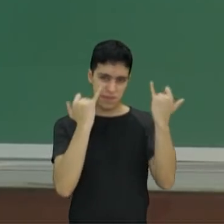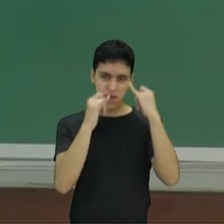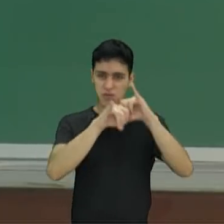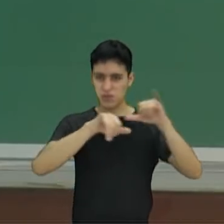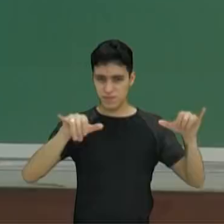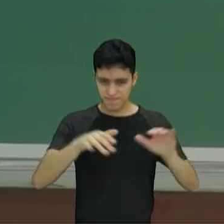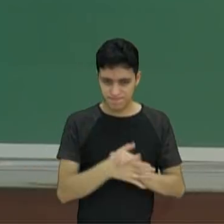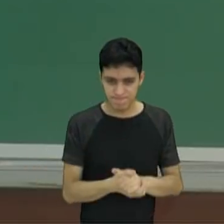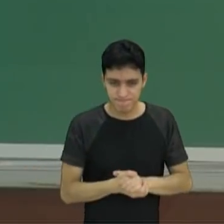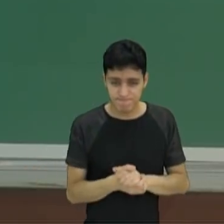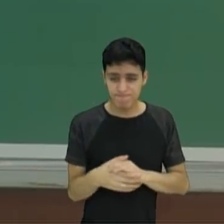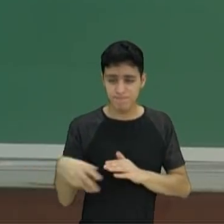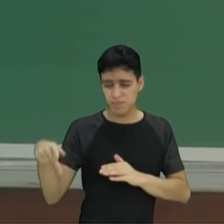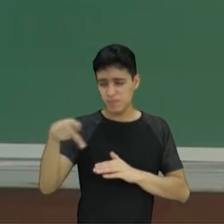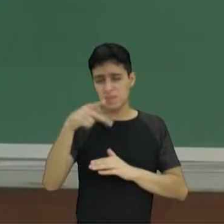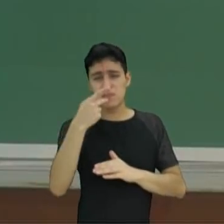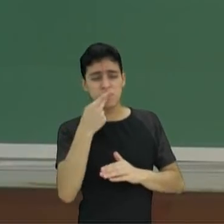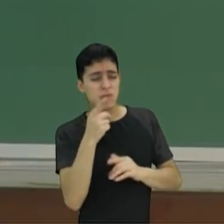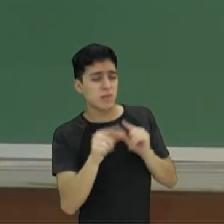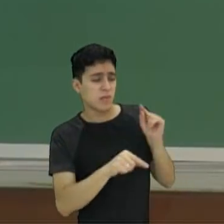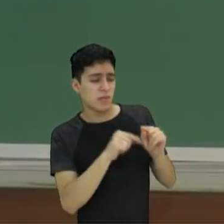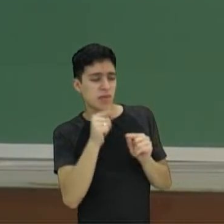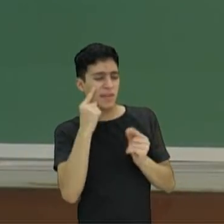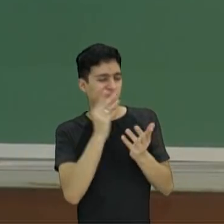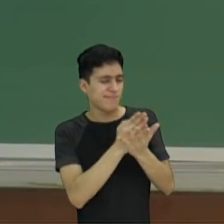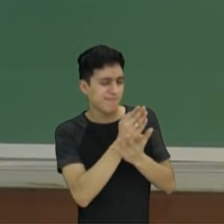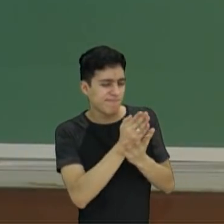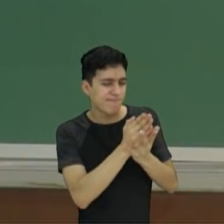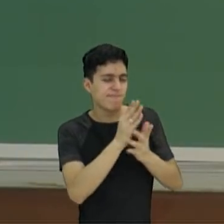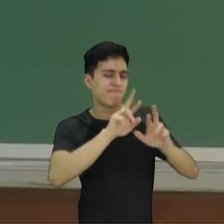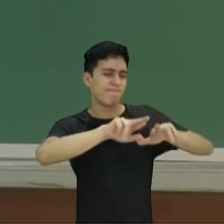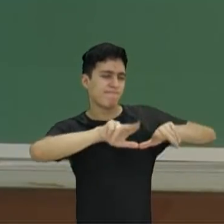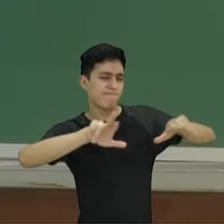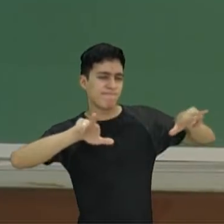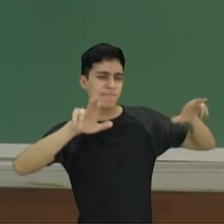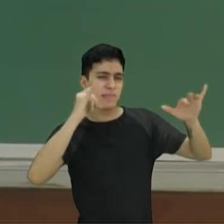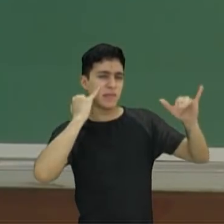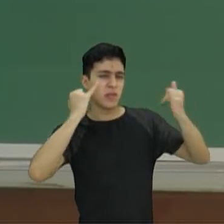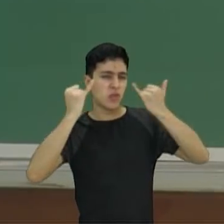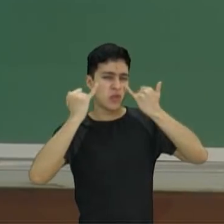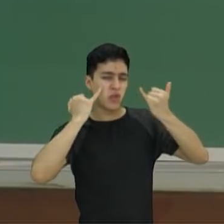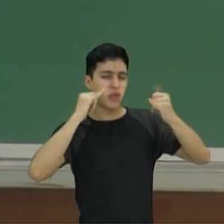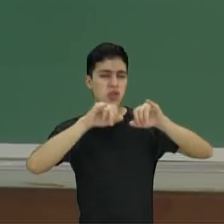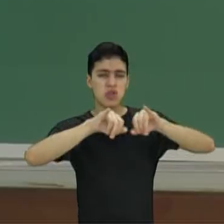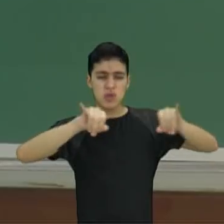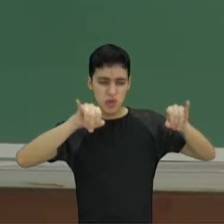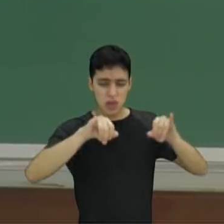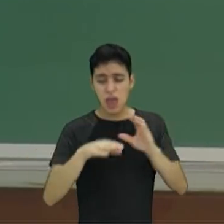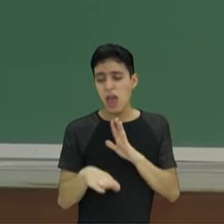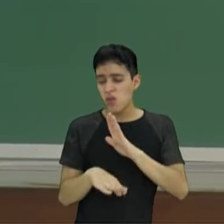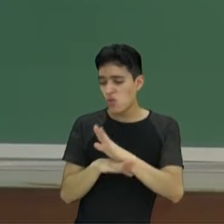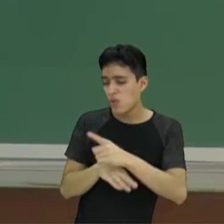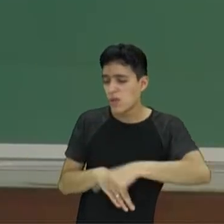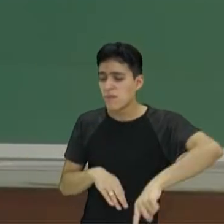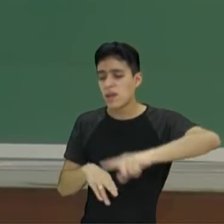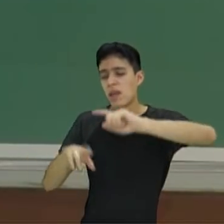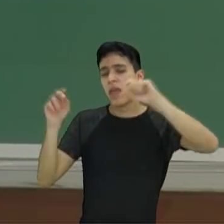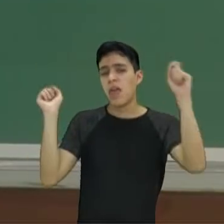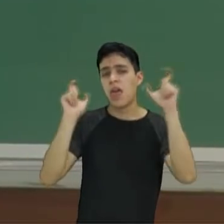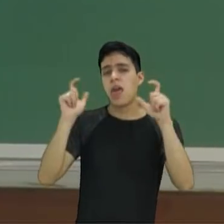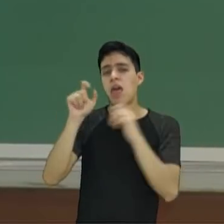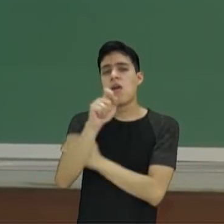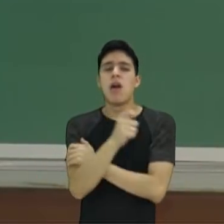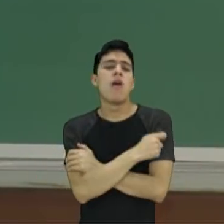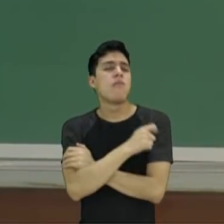leitura, e o professor encerra falando que as nuances, as diferenças das notícias têm sido úteis para despertar